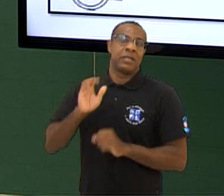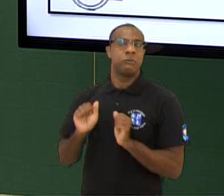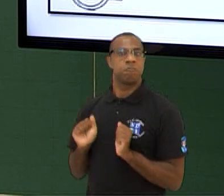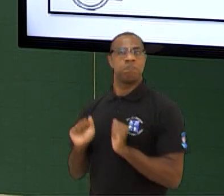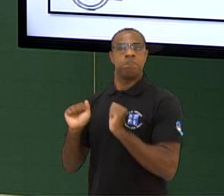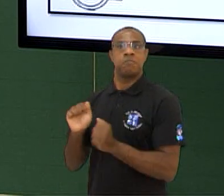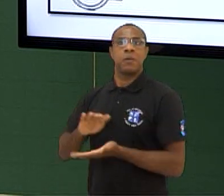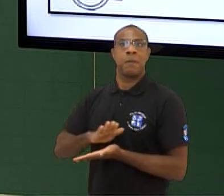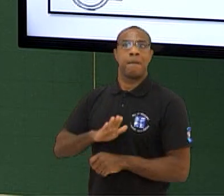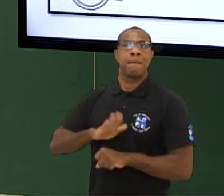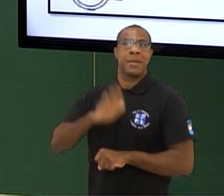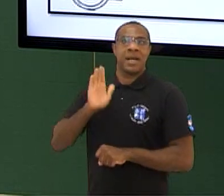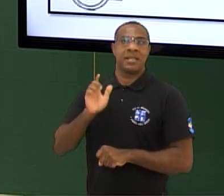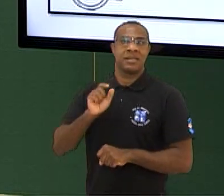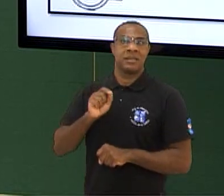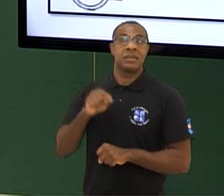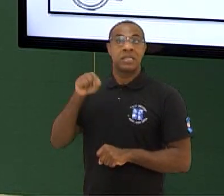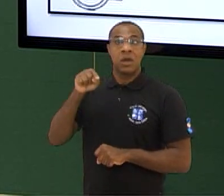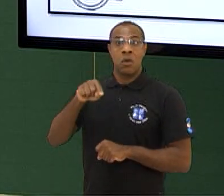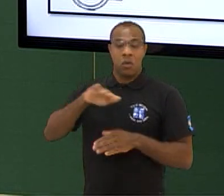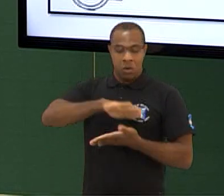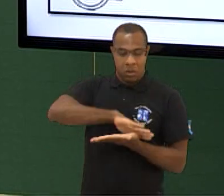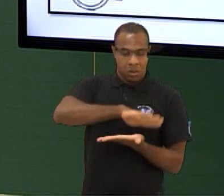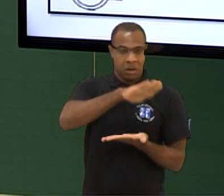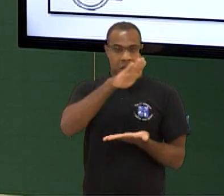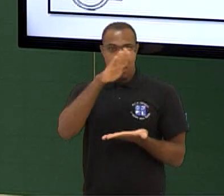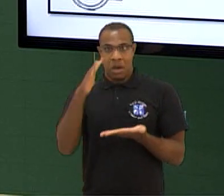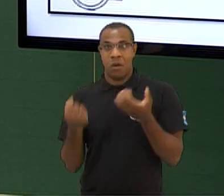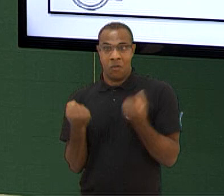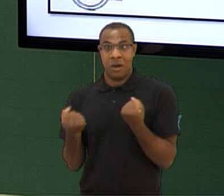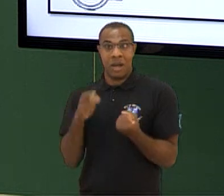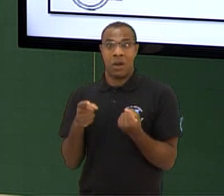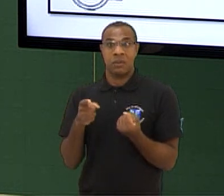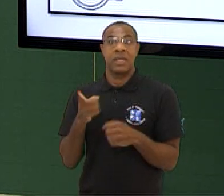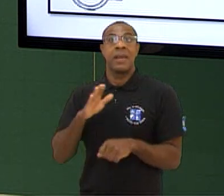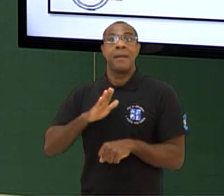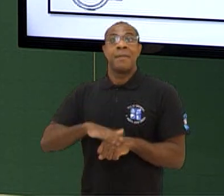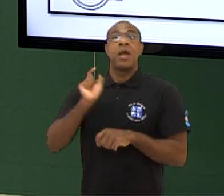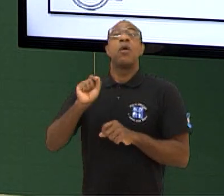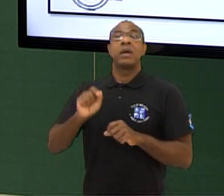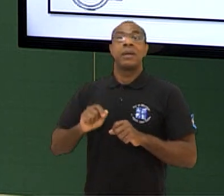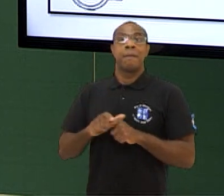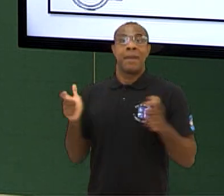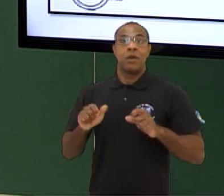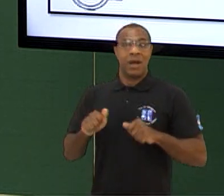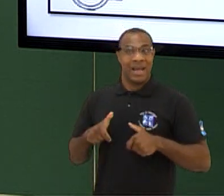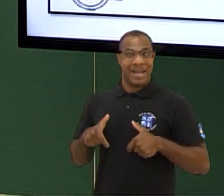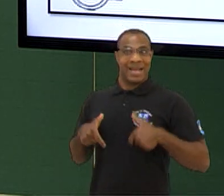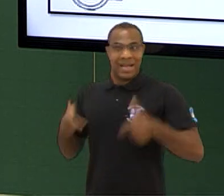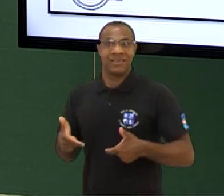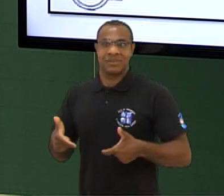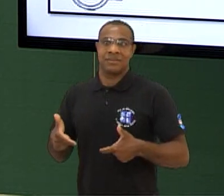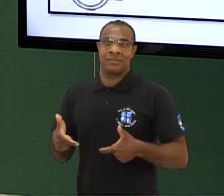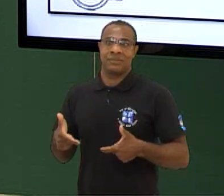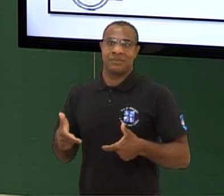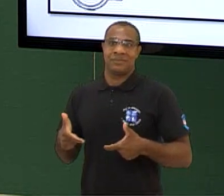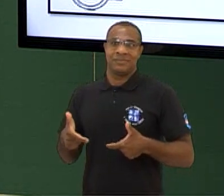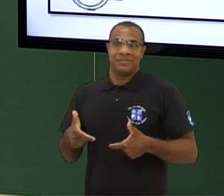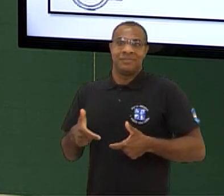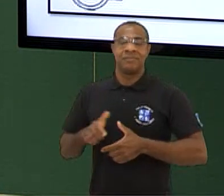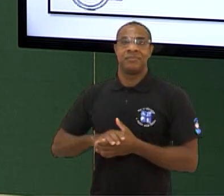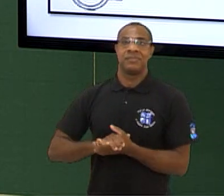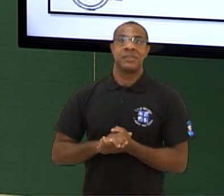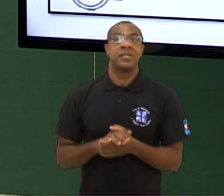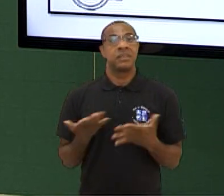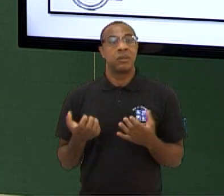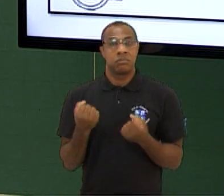tenha maior reação, certo? Maior ação e, consequentemente, maior reação sobre o solo. E isso vai fazer com que o veículo,